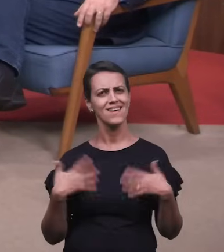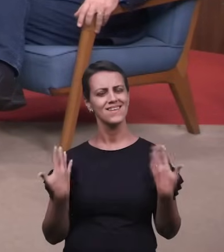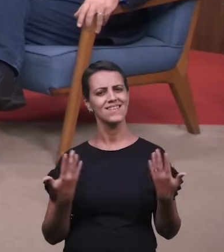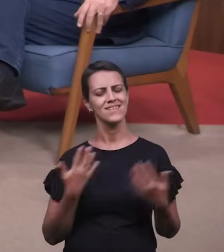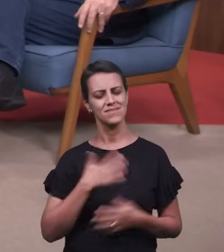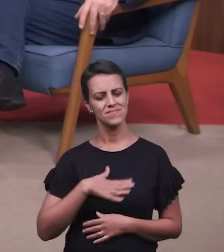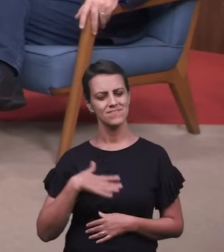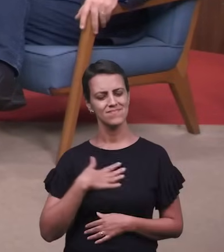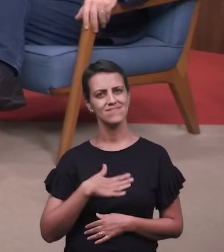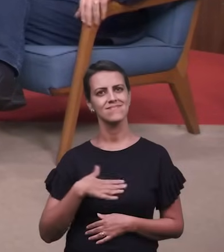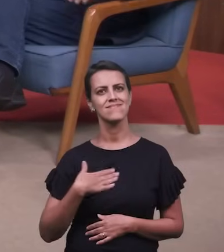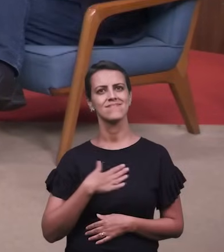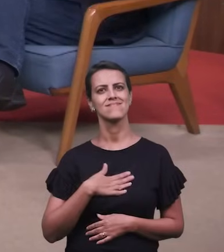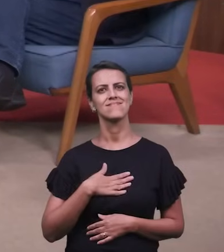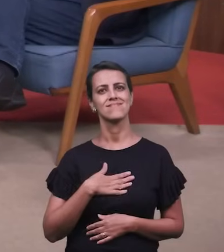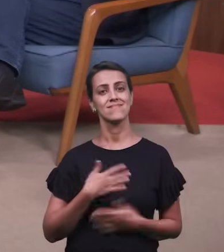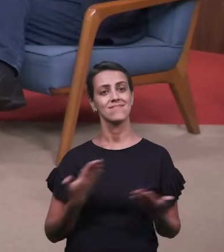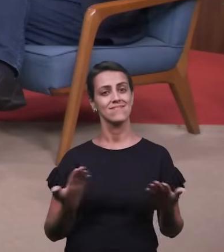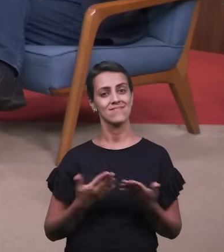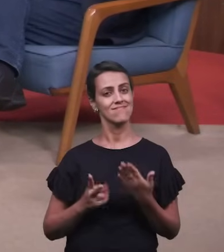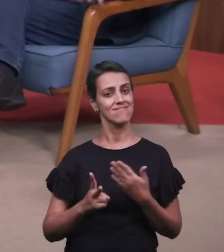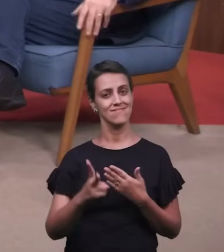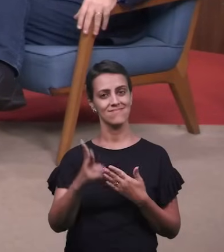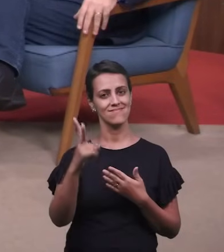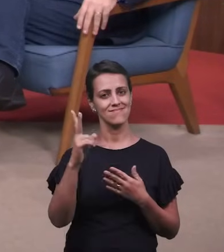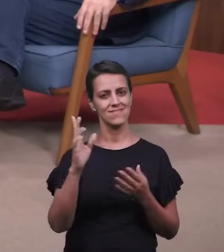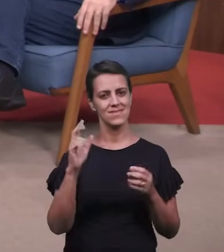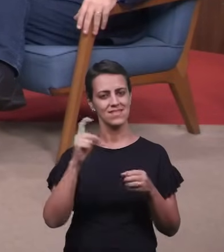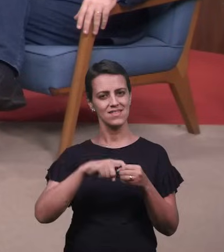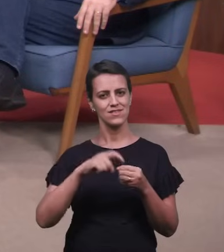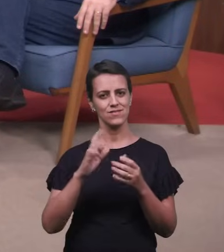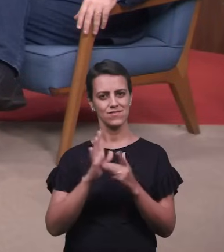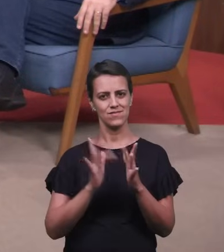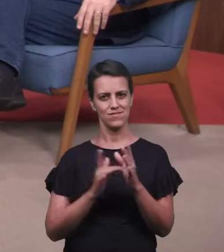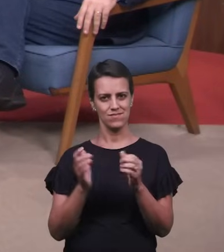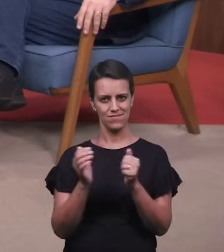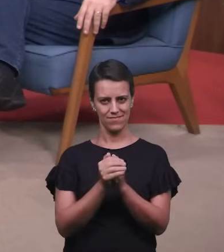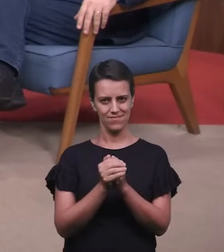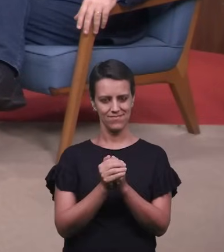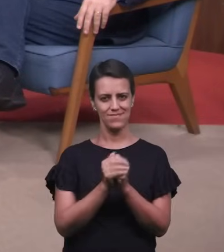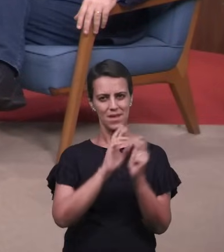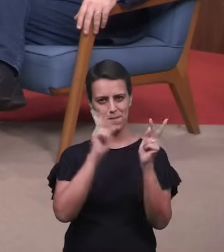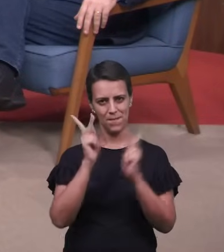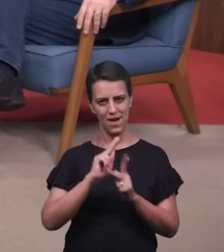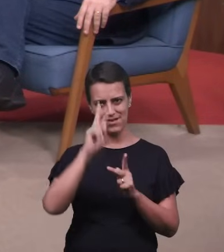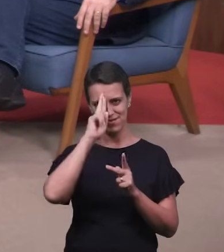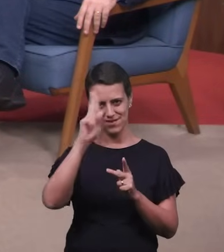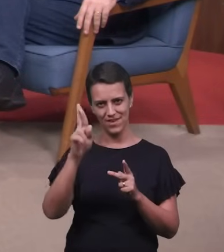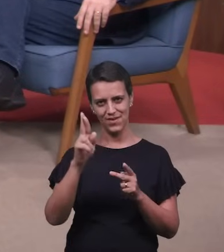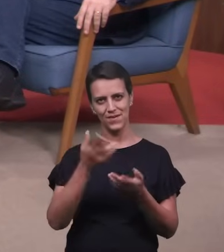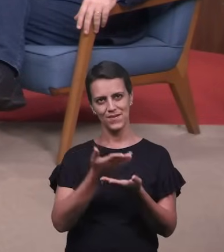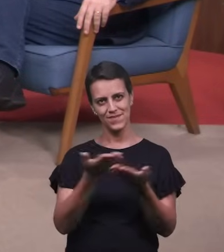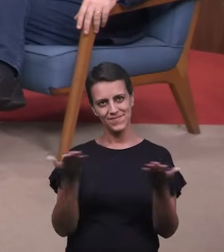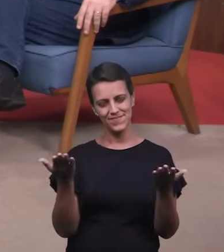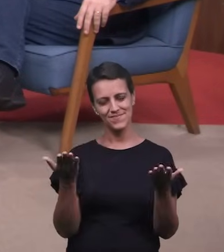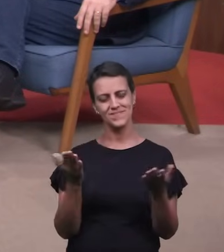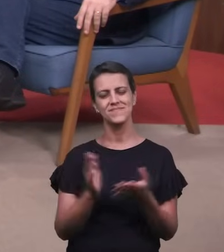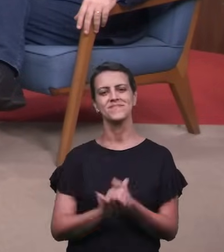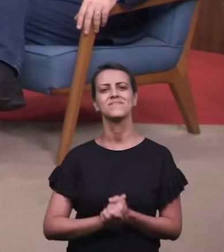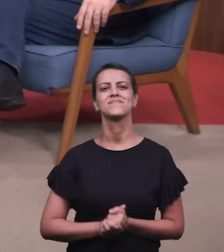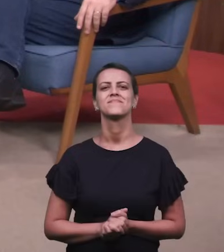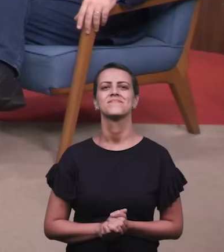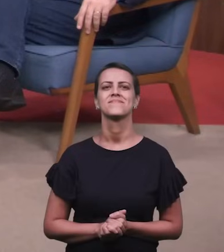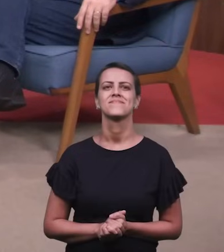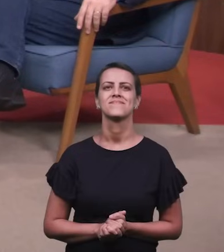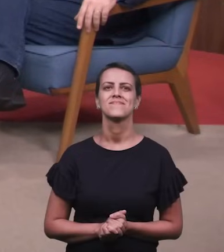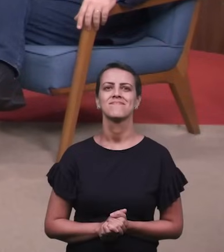muito grande, né? E vamos seguir nessa jornada até a volta de Jesus. Amém. A paz do Senhor. Pai do Senhor Josias, Pai do Senhor Sérgio,